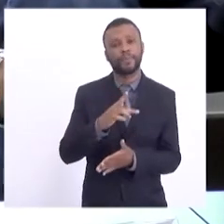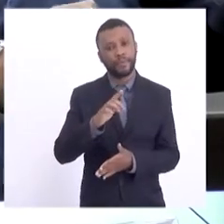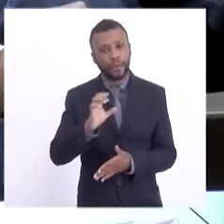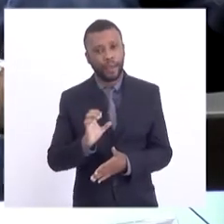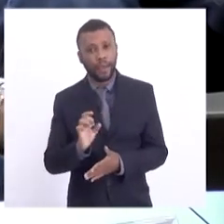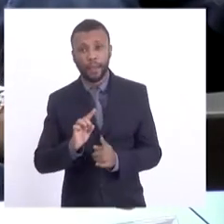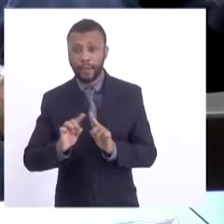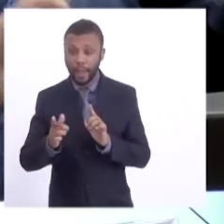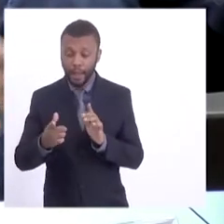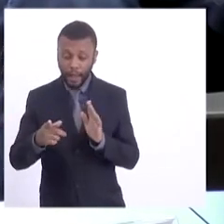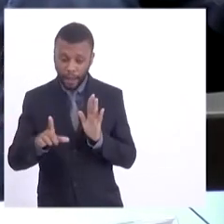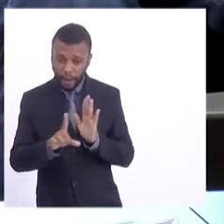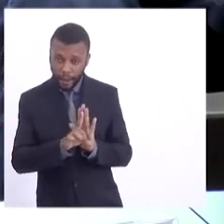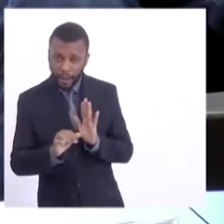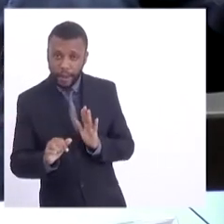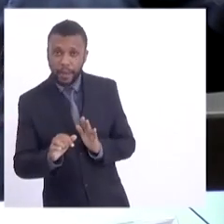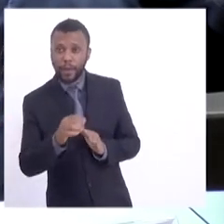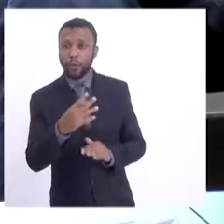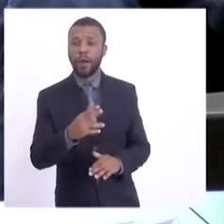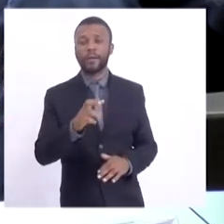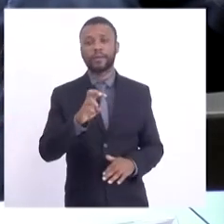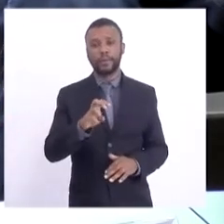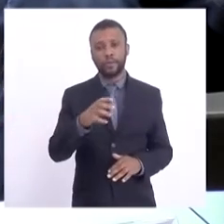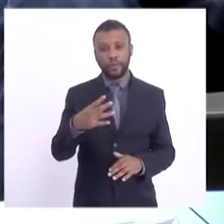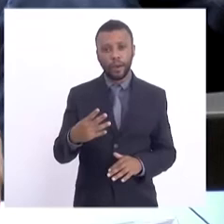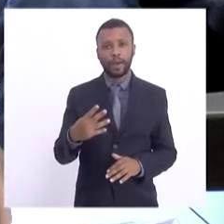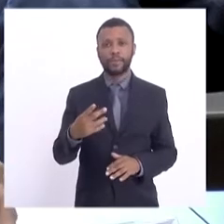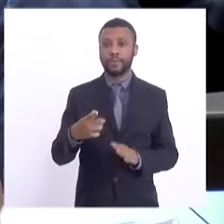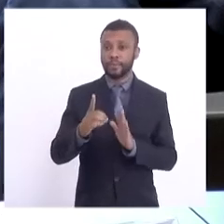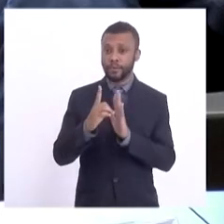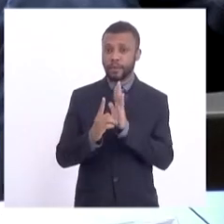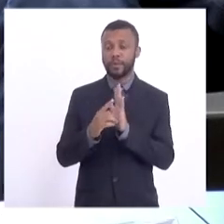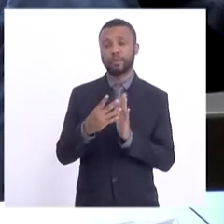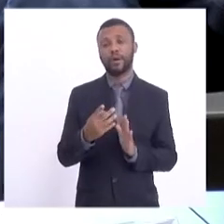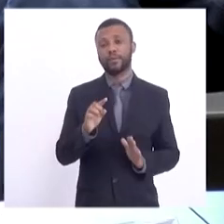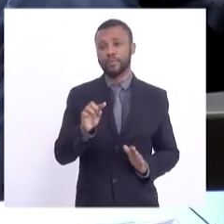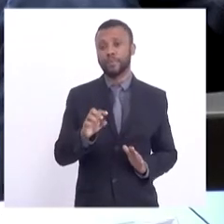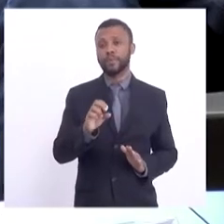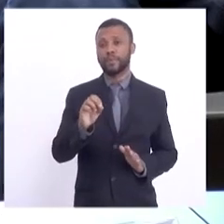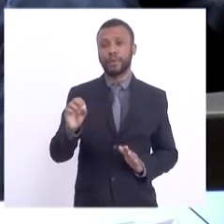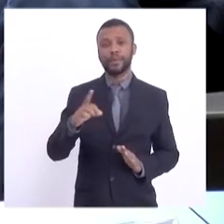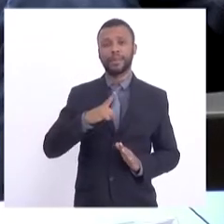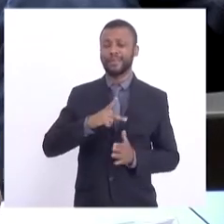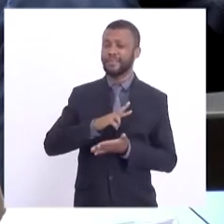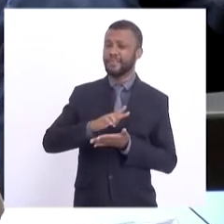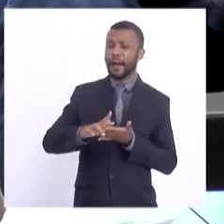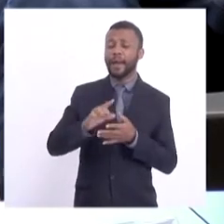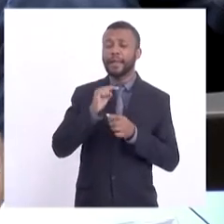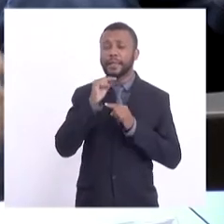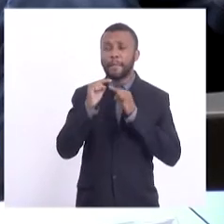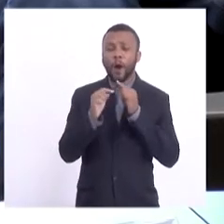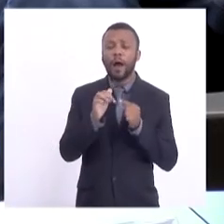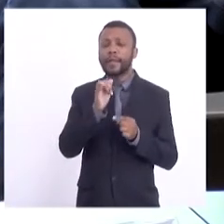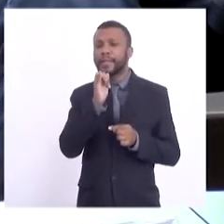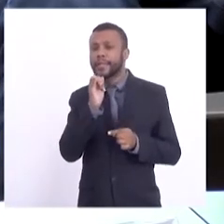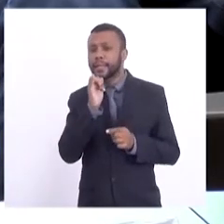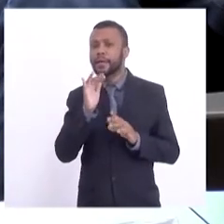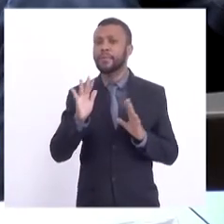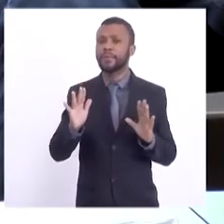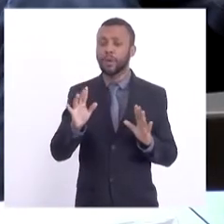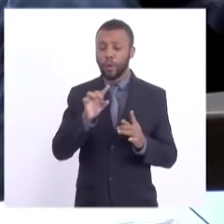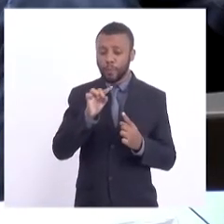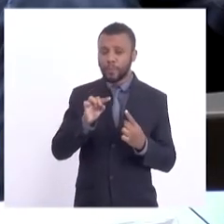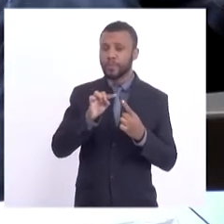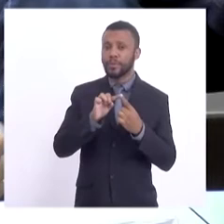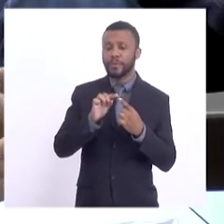na própria lei supor 414 no decreto 40.500 ali um rol de hipóteses objetivas e algumas